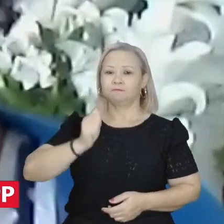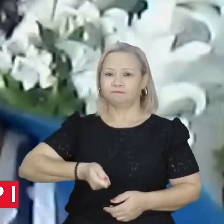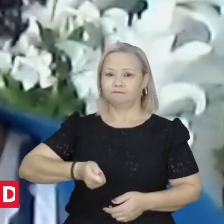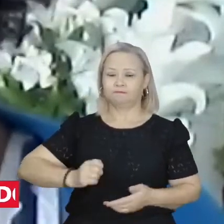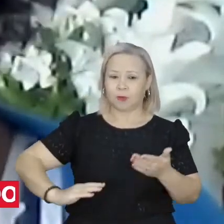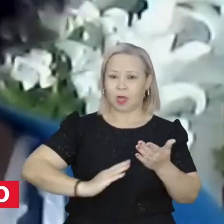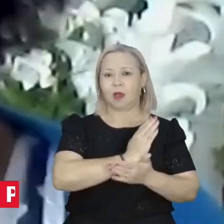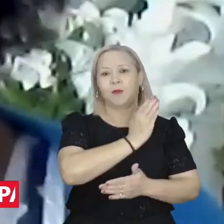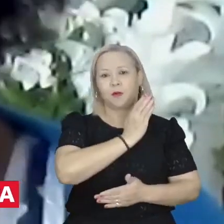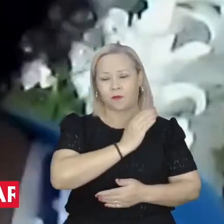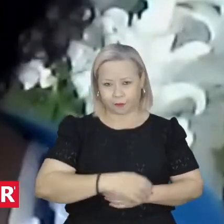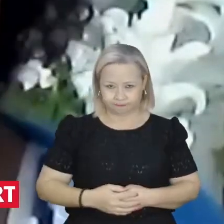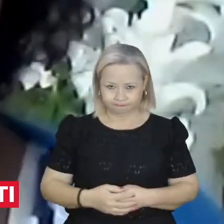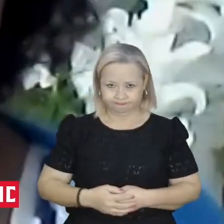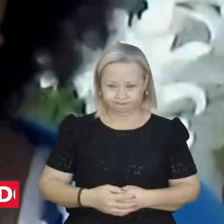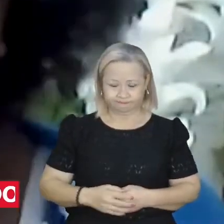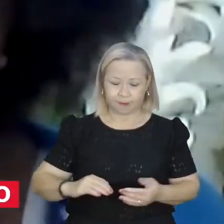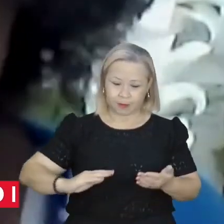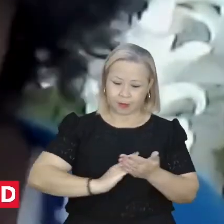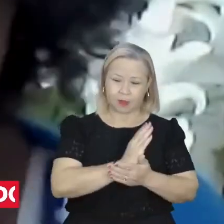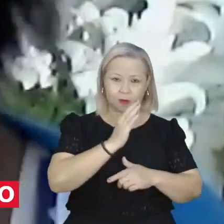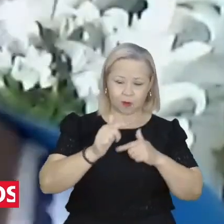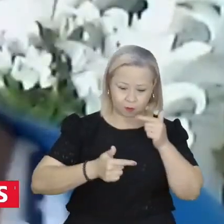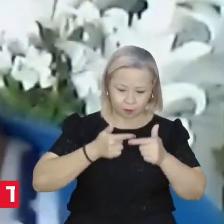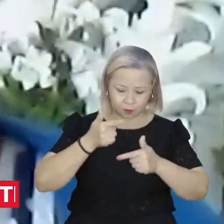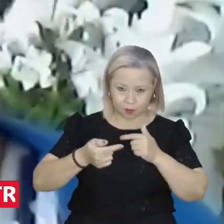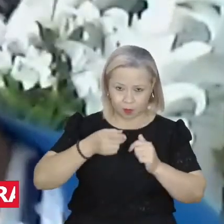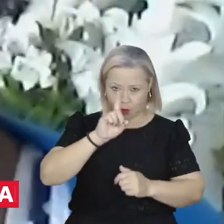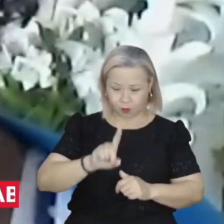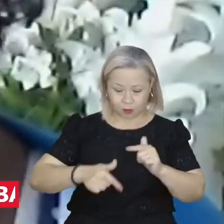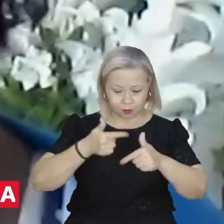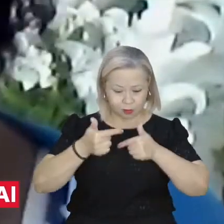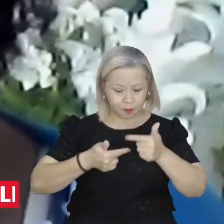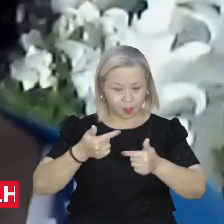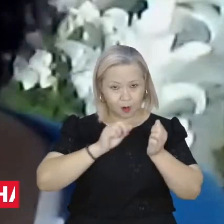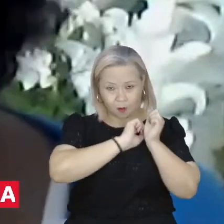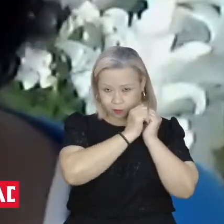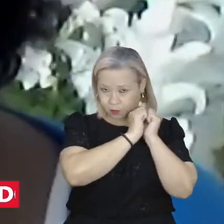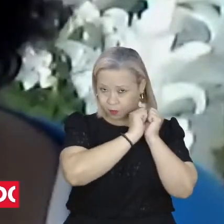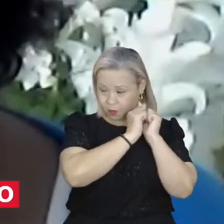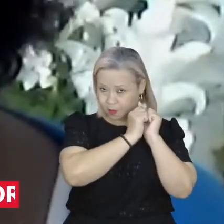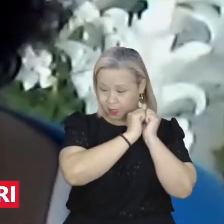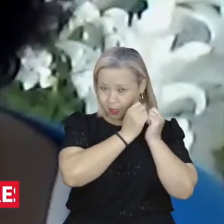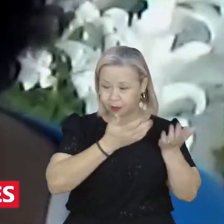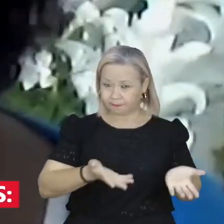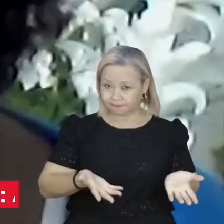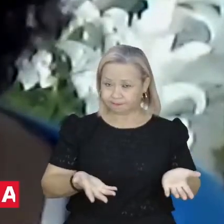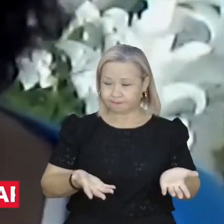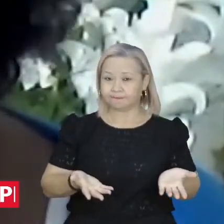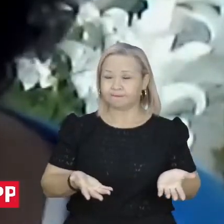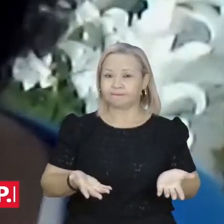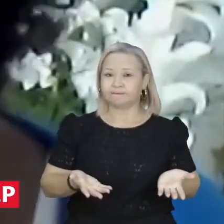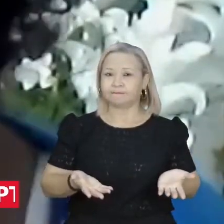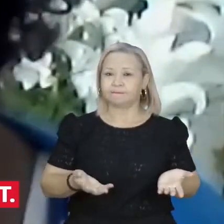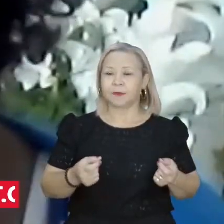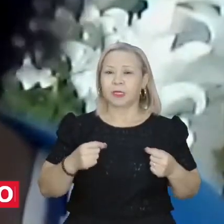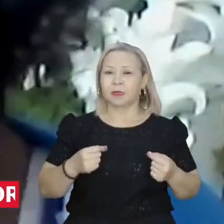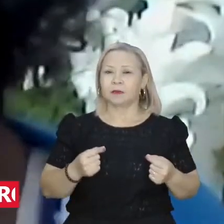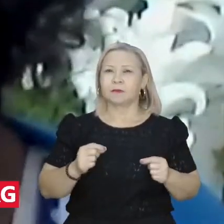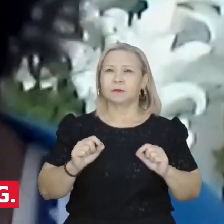folga, trabalho, mas outros ficaram de fora. O que foi que aconteceu? Na